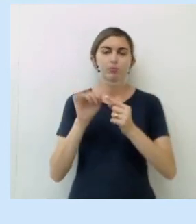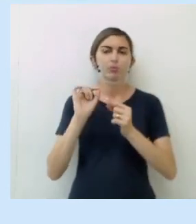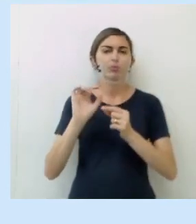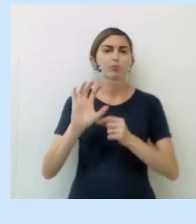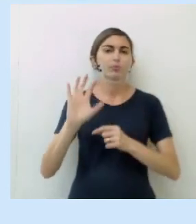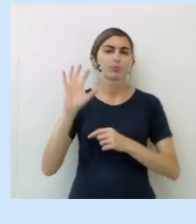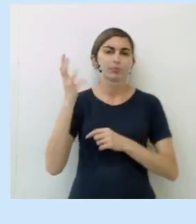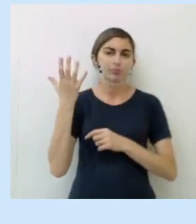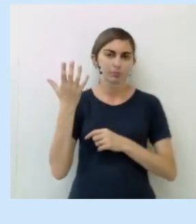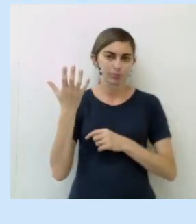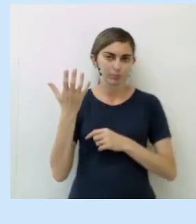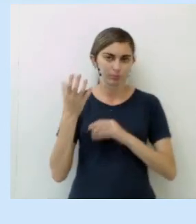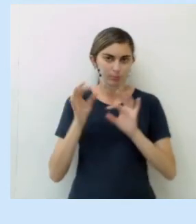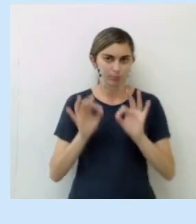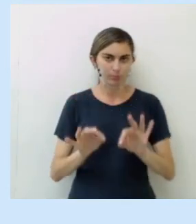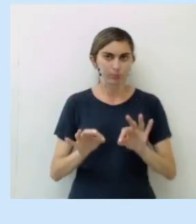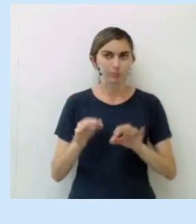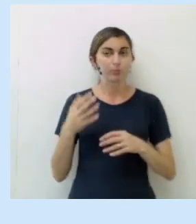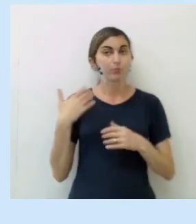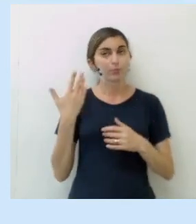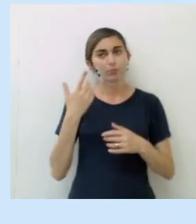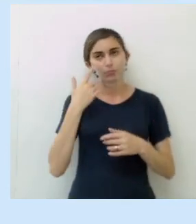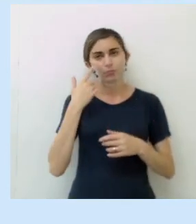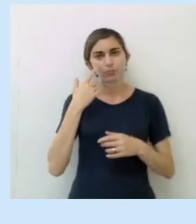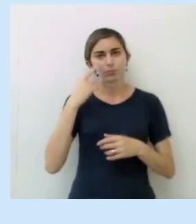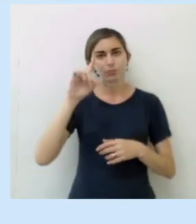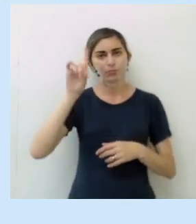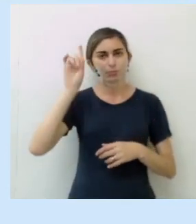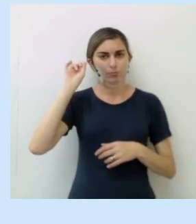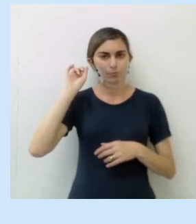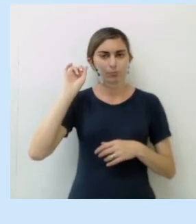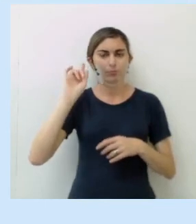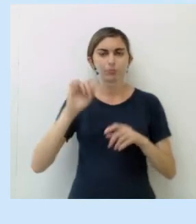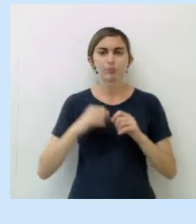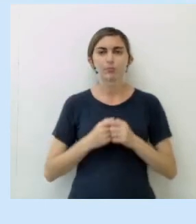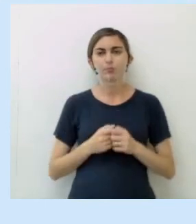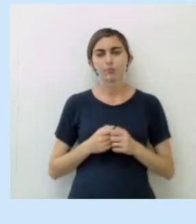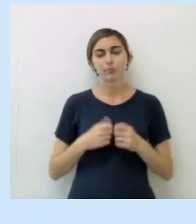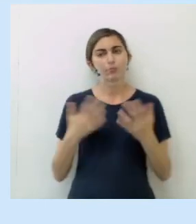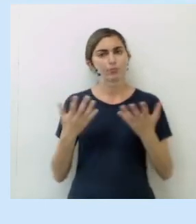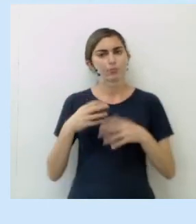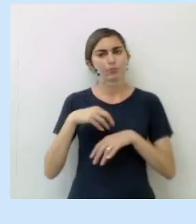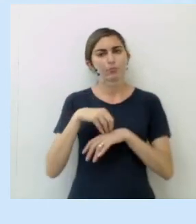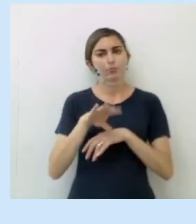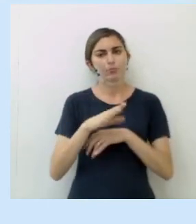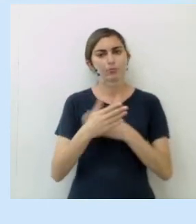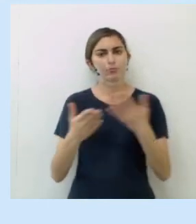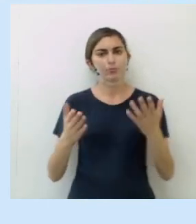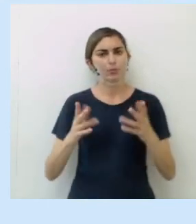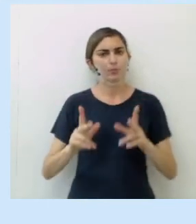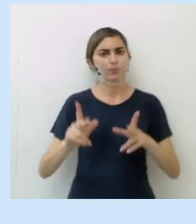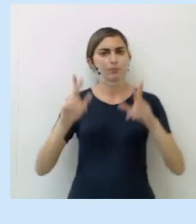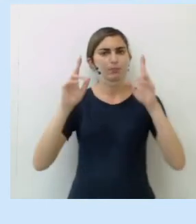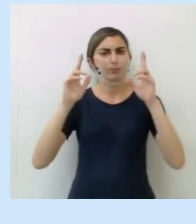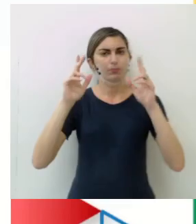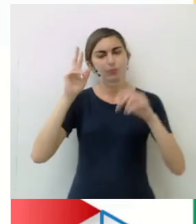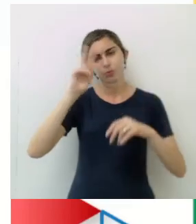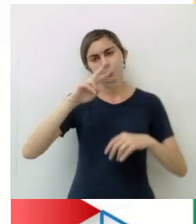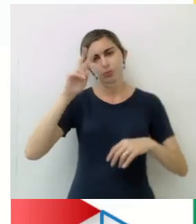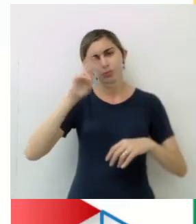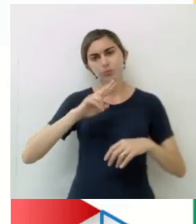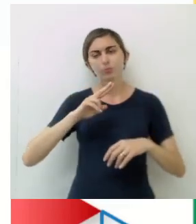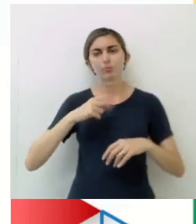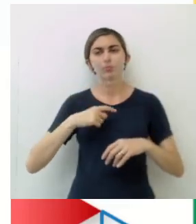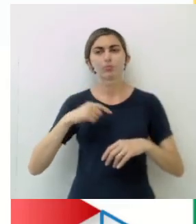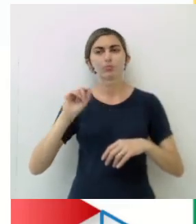que aconteceu, tá? Então vamos lá para a nossa aulinha de hoje, já trazendo para vocês um recorte histórico